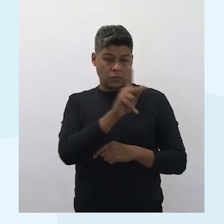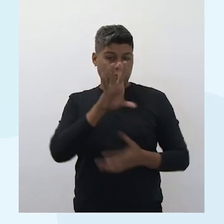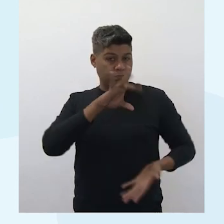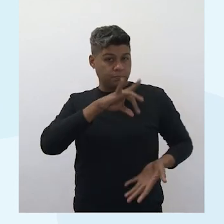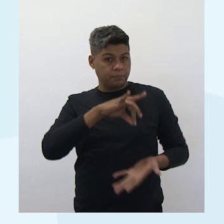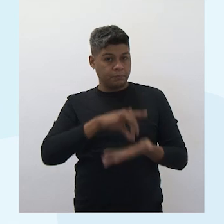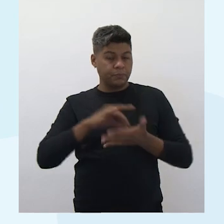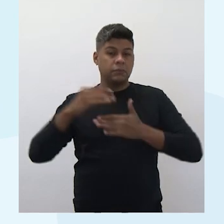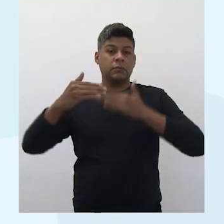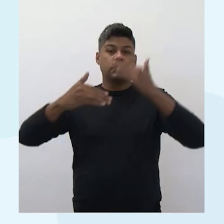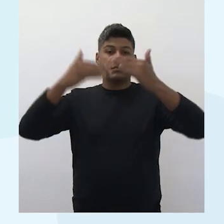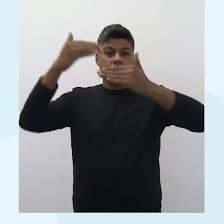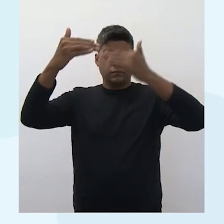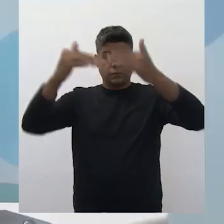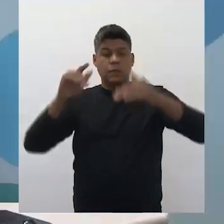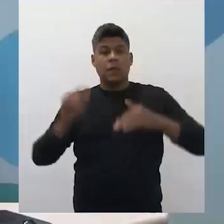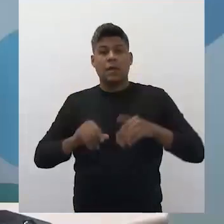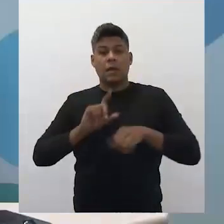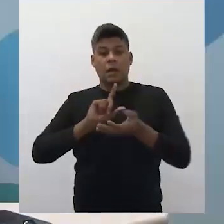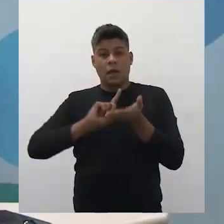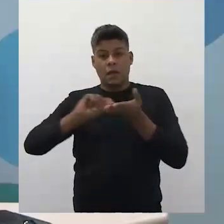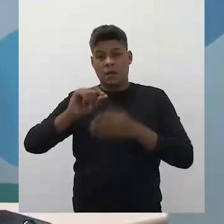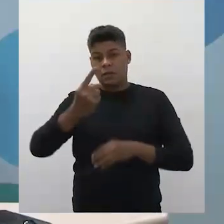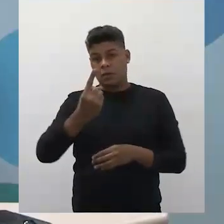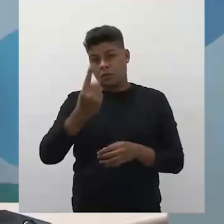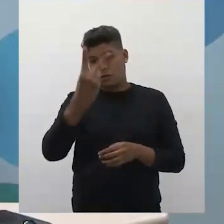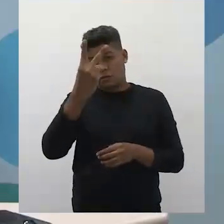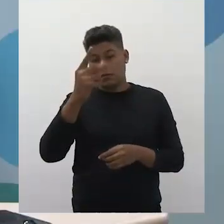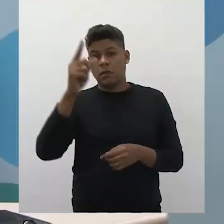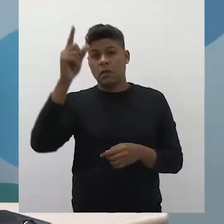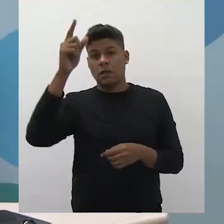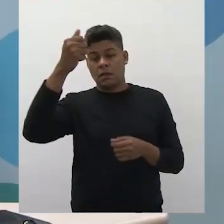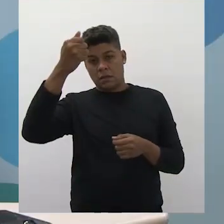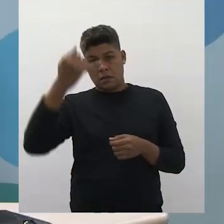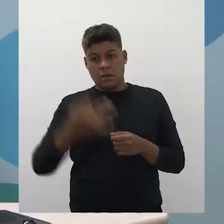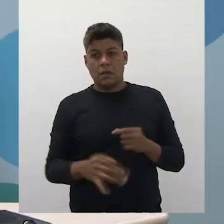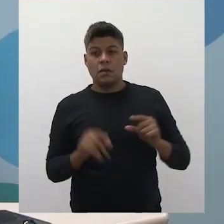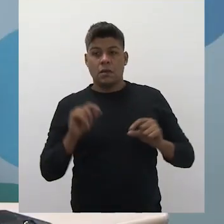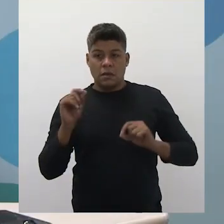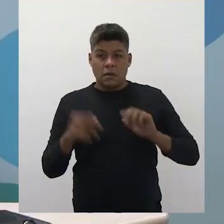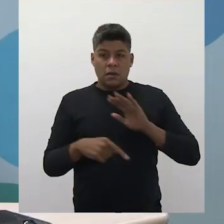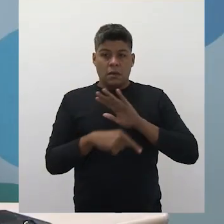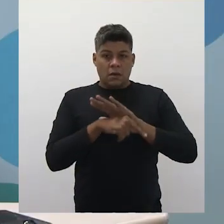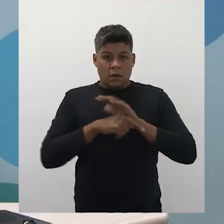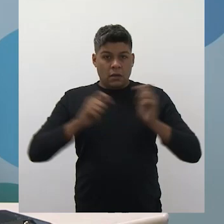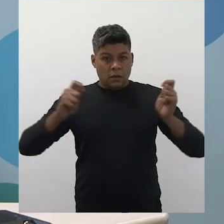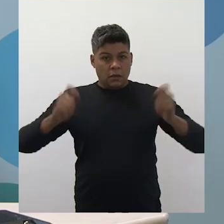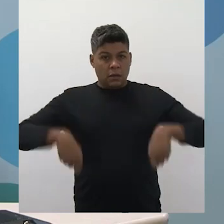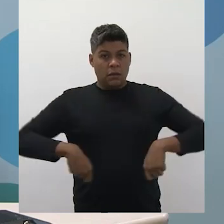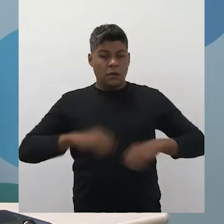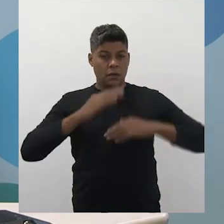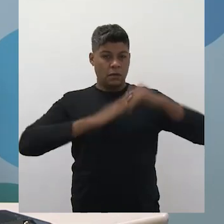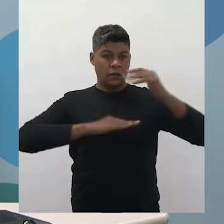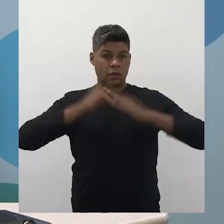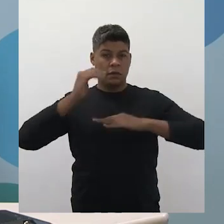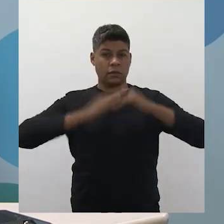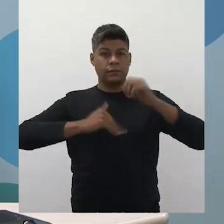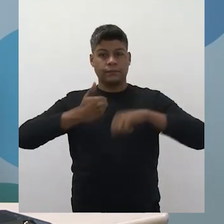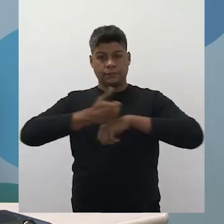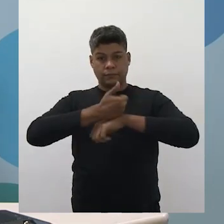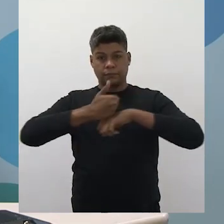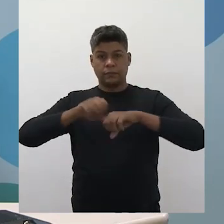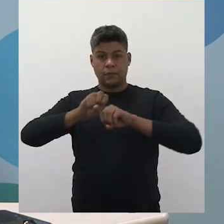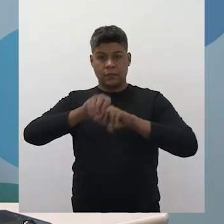efetivamente desenvolvidas. Então, esse é o artigo 12 que prescreve essa parte da competências e habilidades dos profissionais da